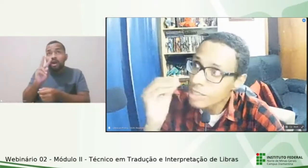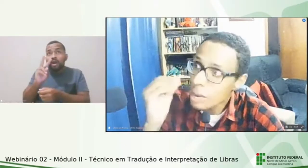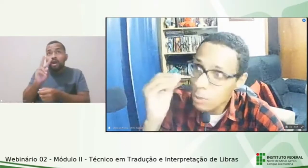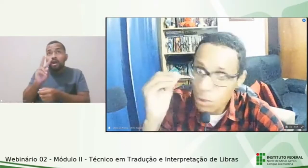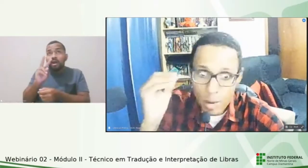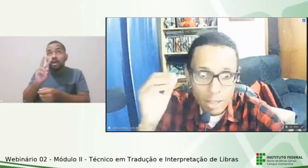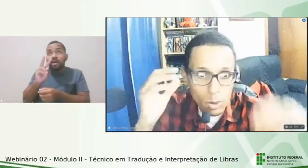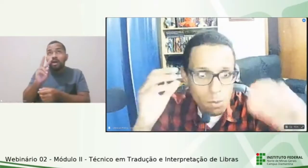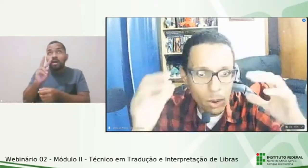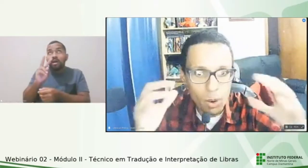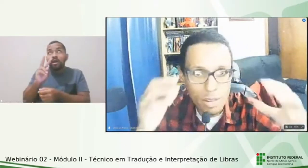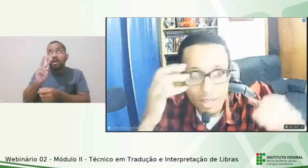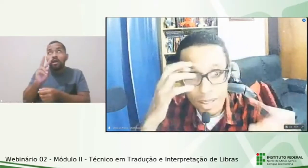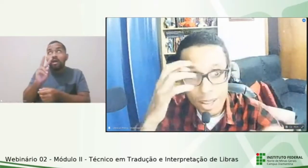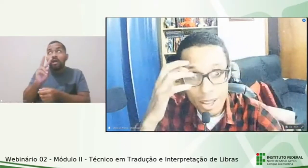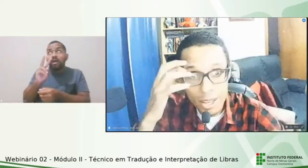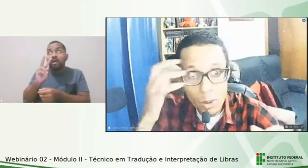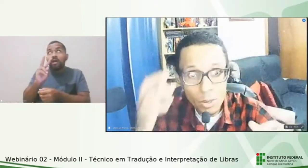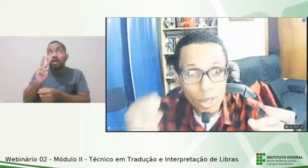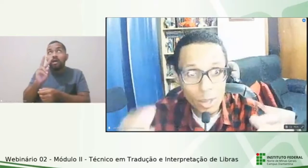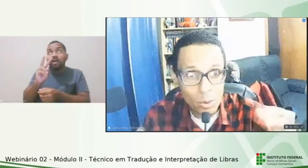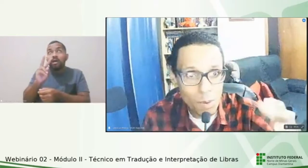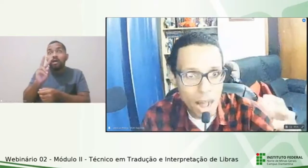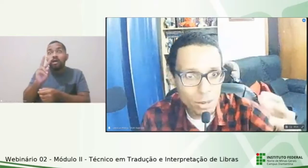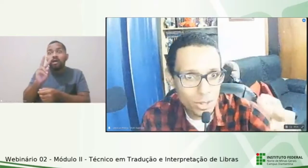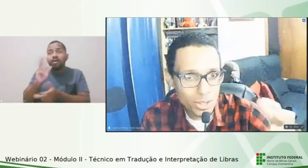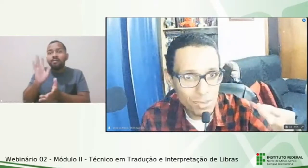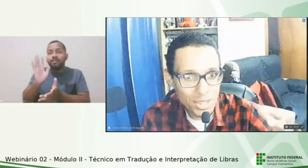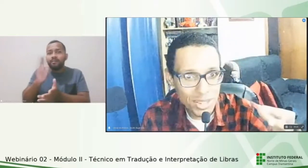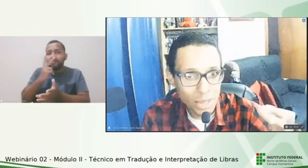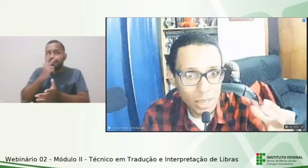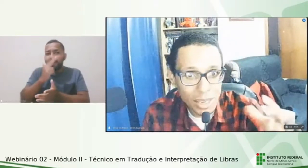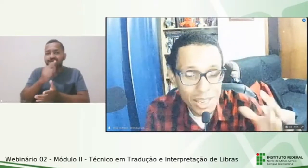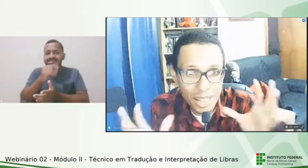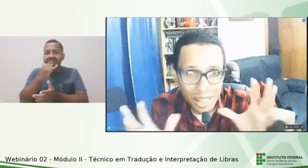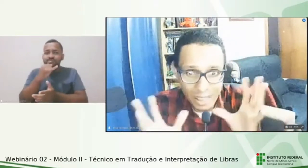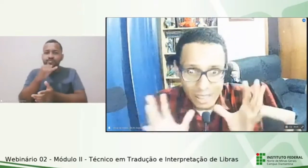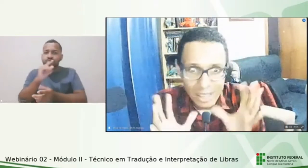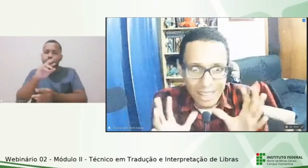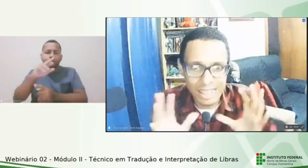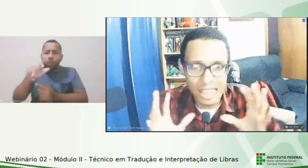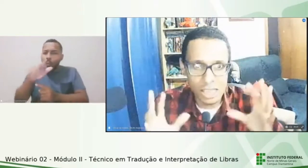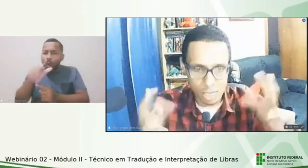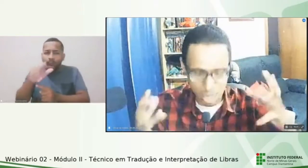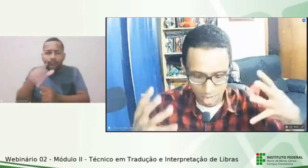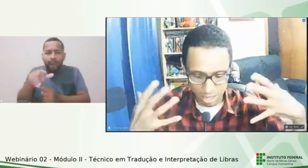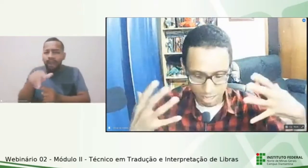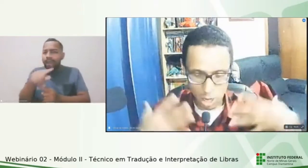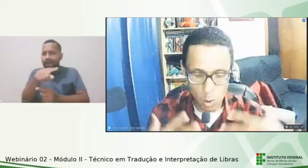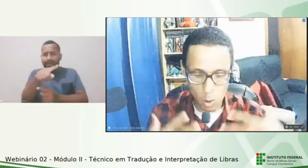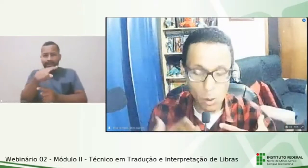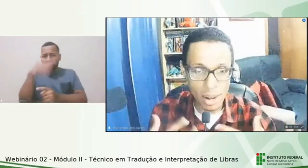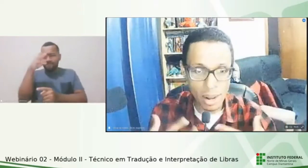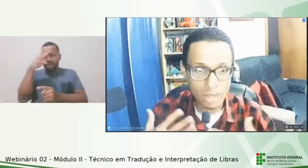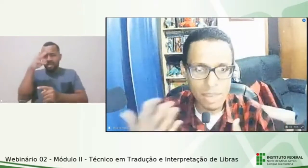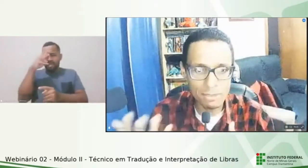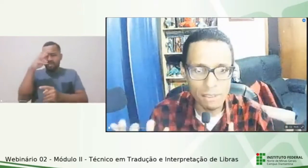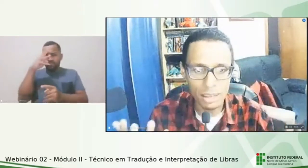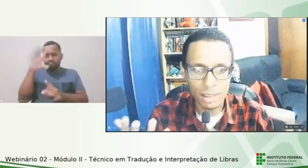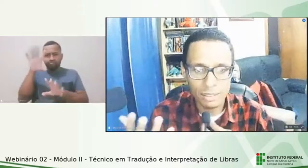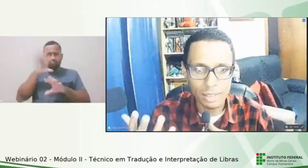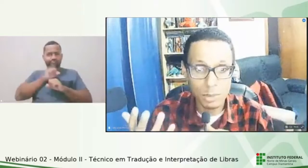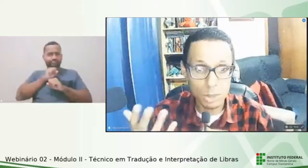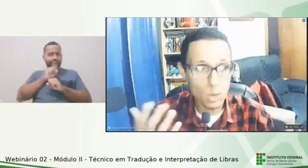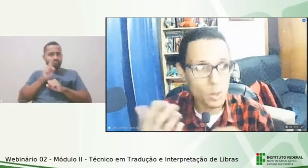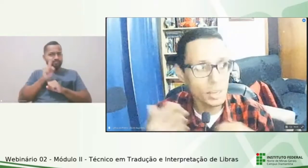de estar procurando alguma coisa, não que o Ailson está fazendo ali, que está, né? Ele está incorporando a minha